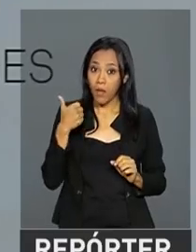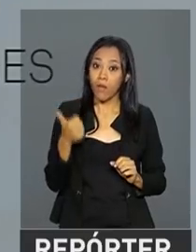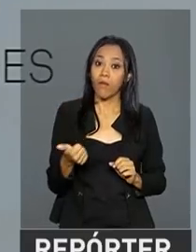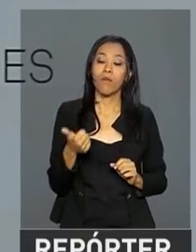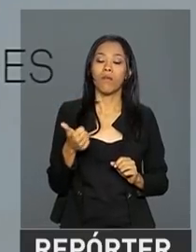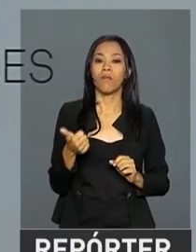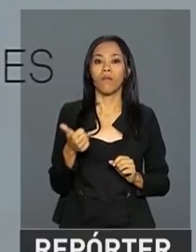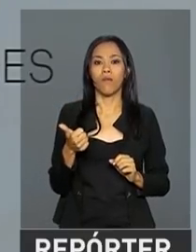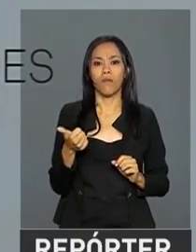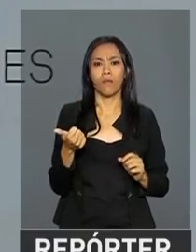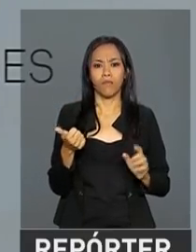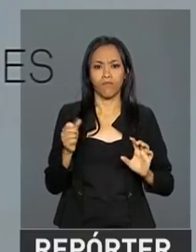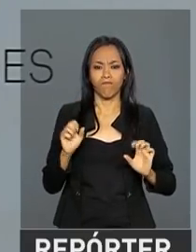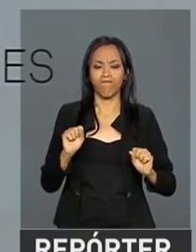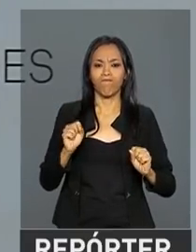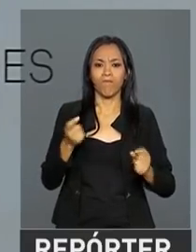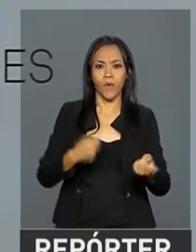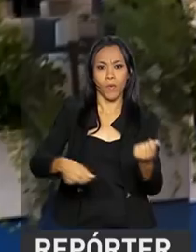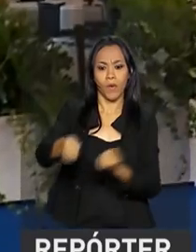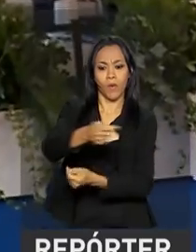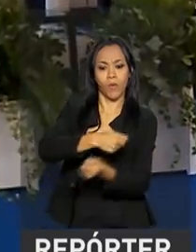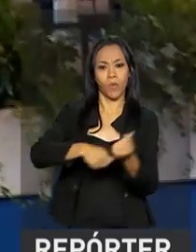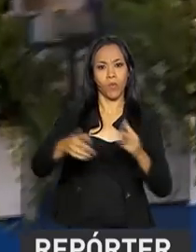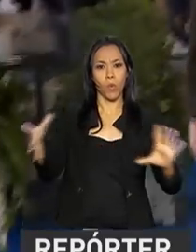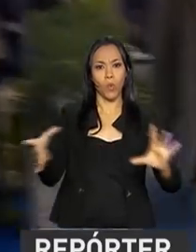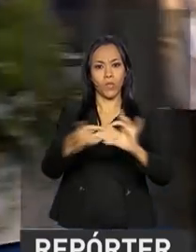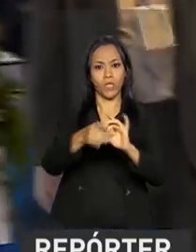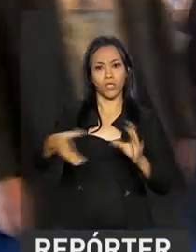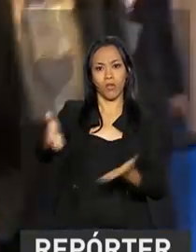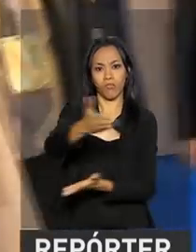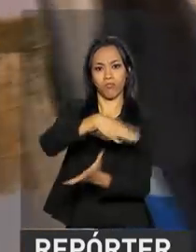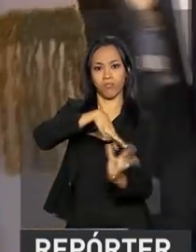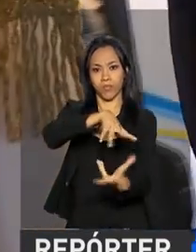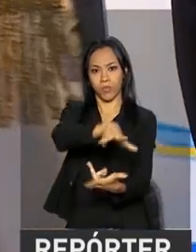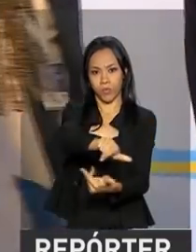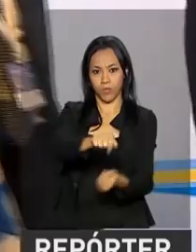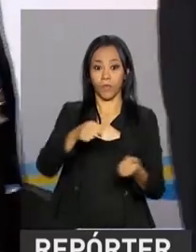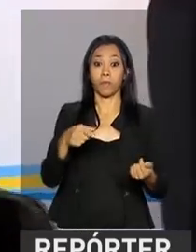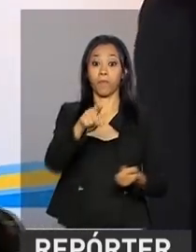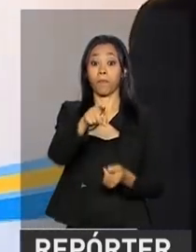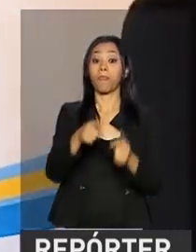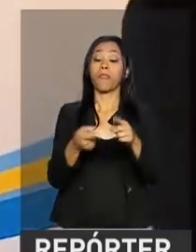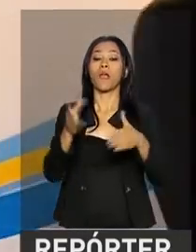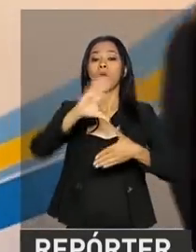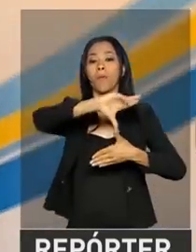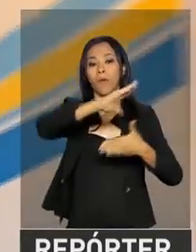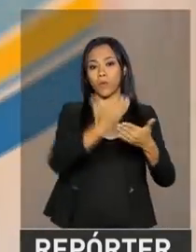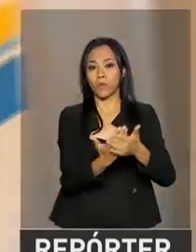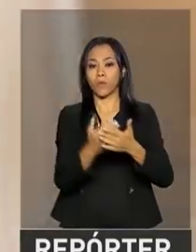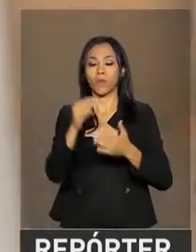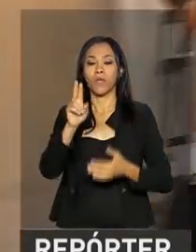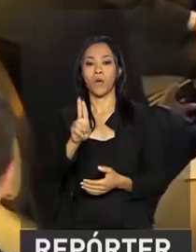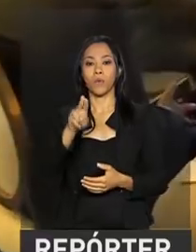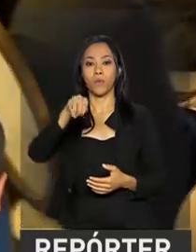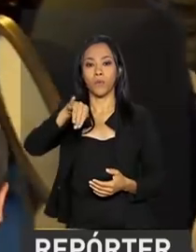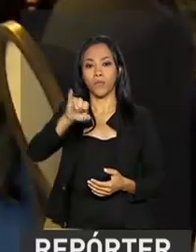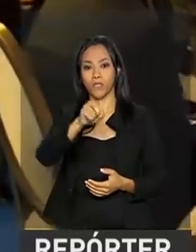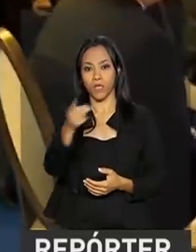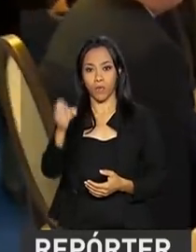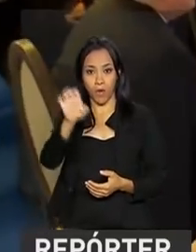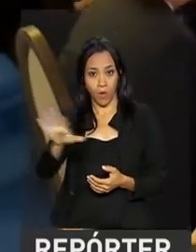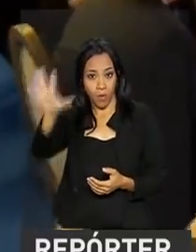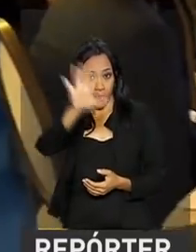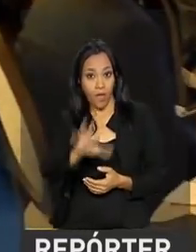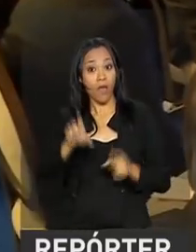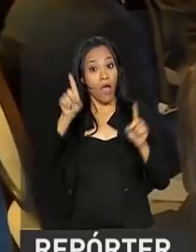na economia global um acordo de livre comércio entre o mercosul ea união européia também foi o assunto